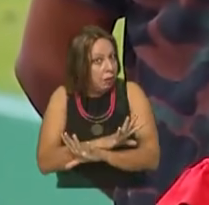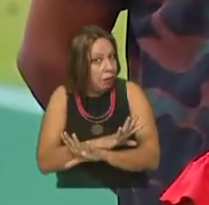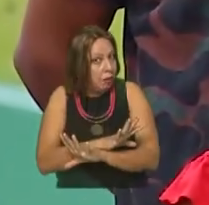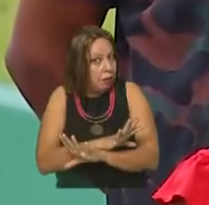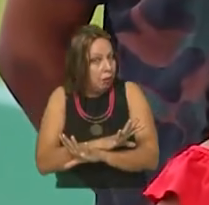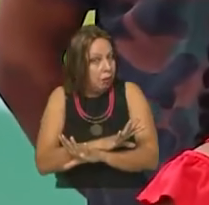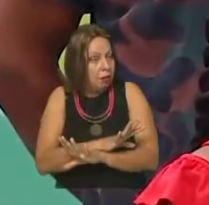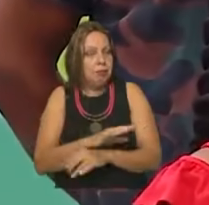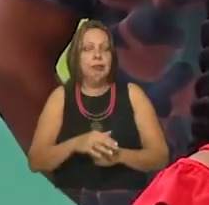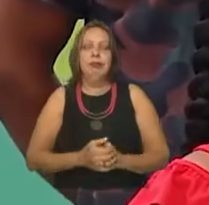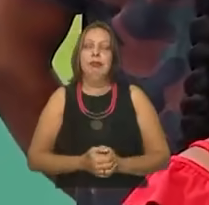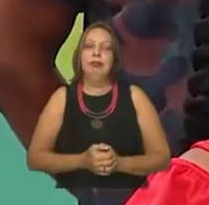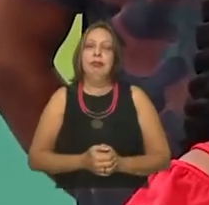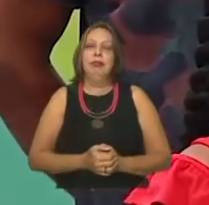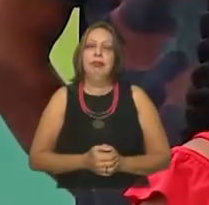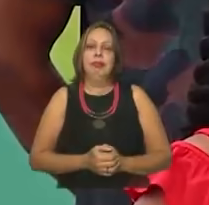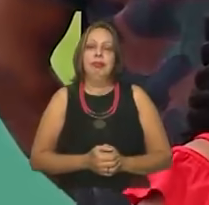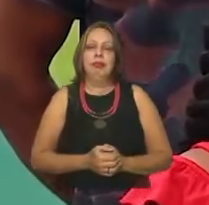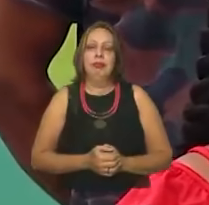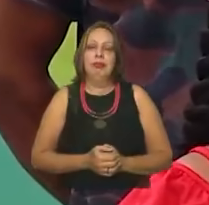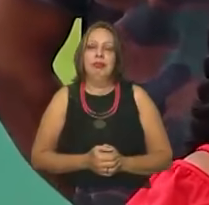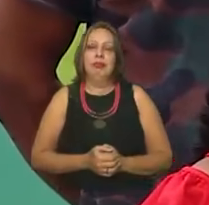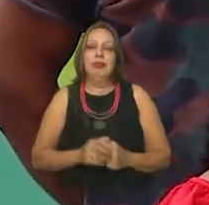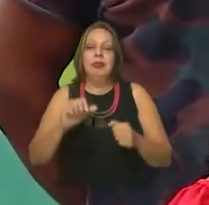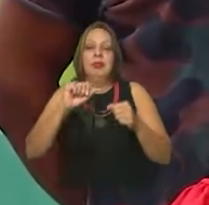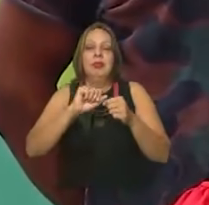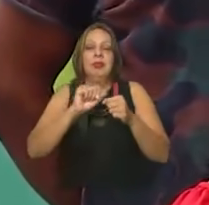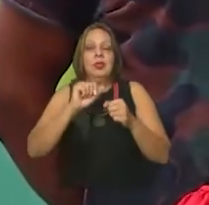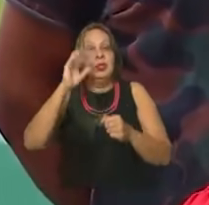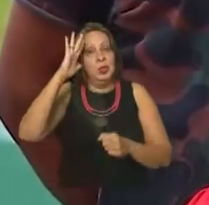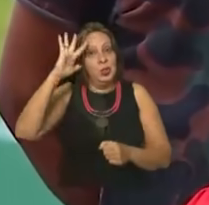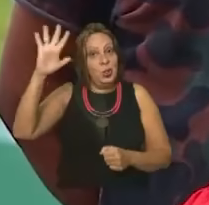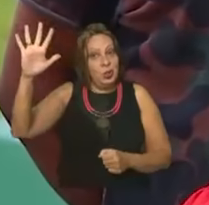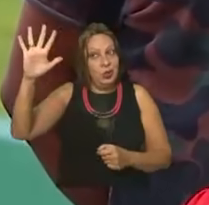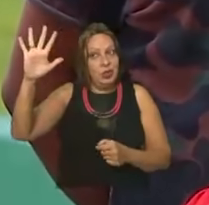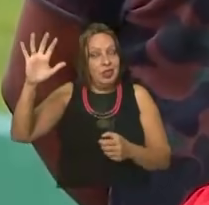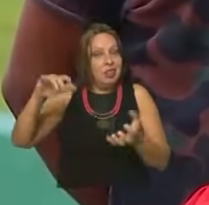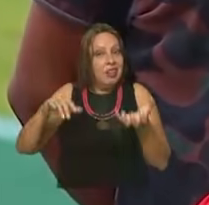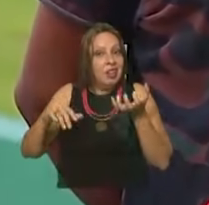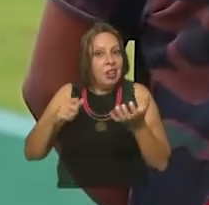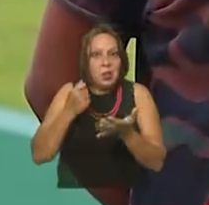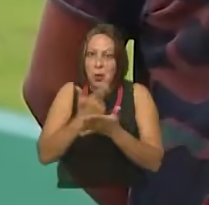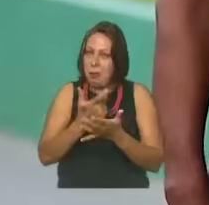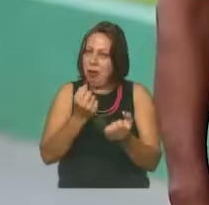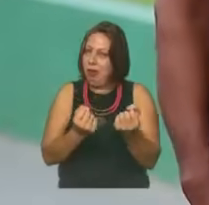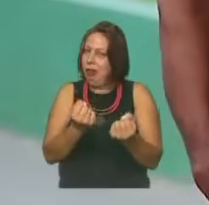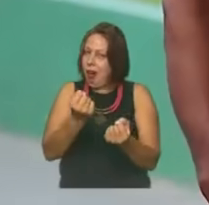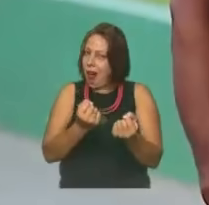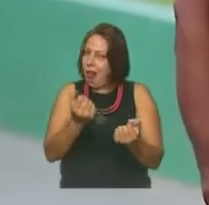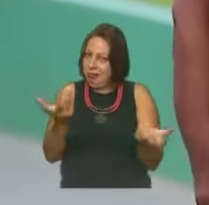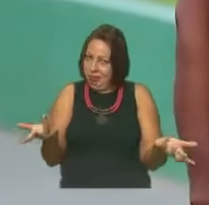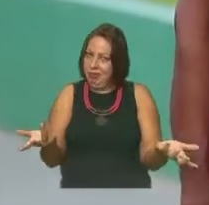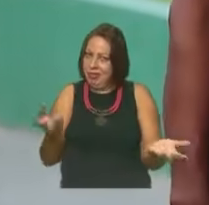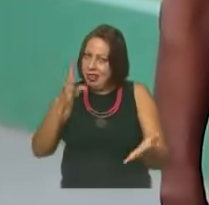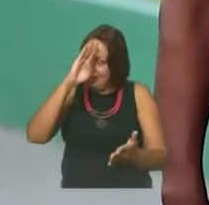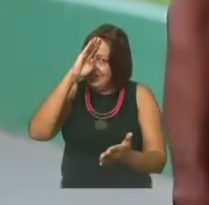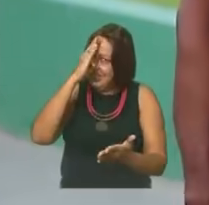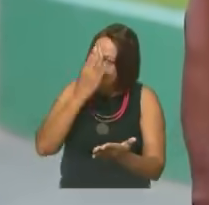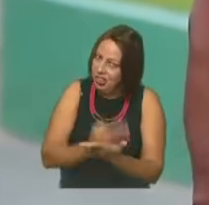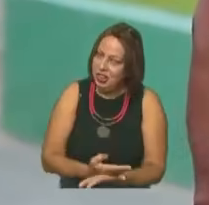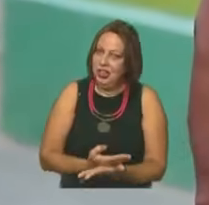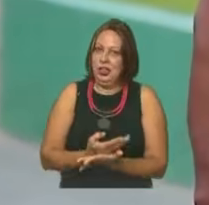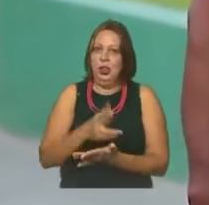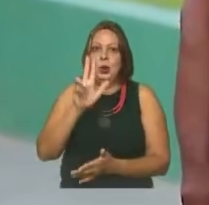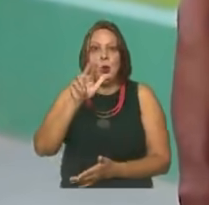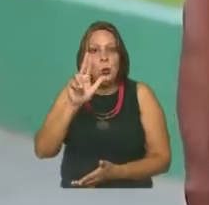dar o acabamento dela. E realizar um sonho que eu tanto quero, comprar um carrinho. Acredite, nunca deixe de